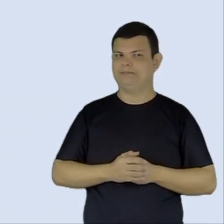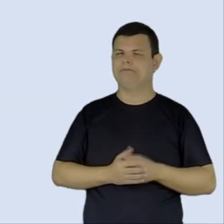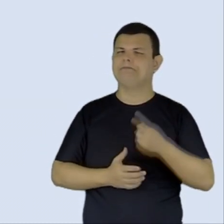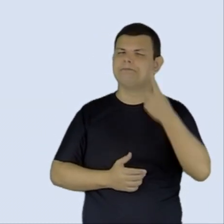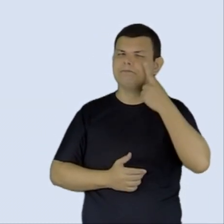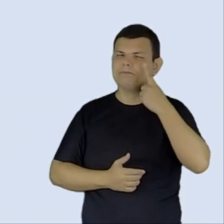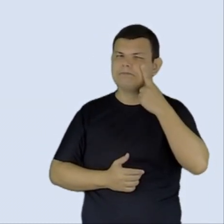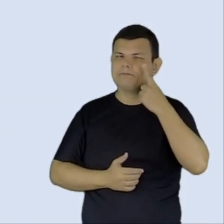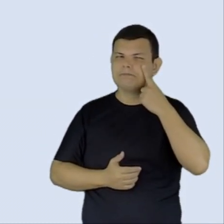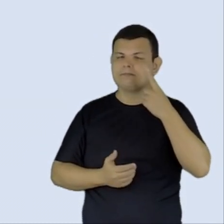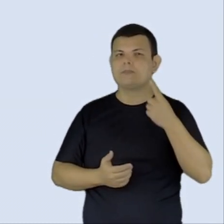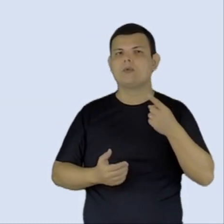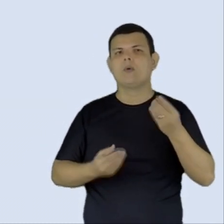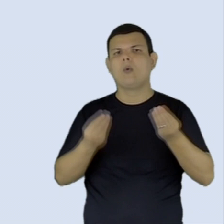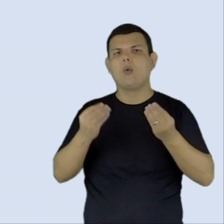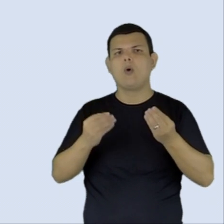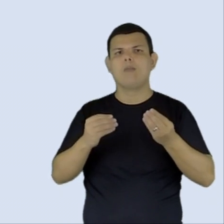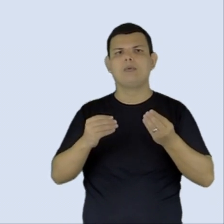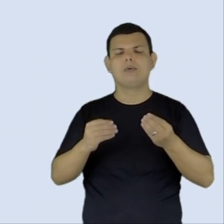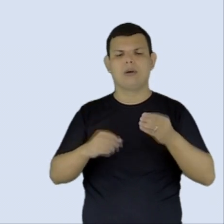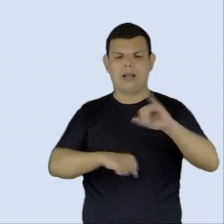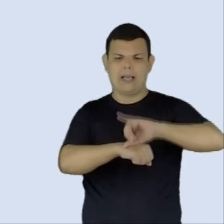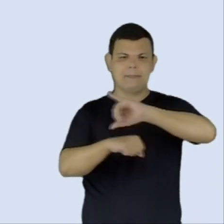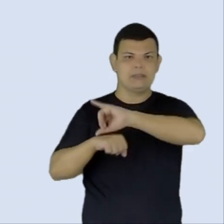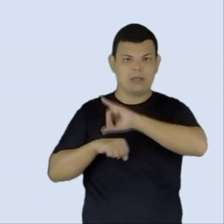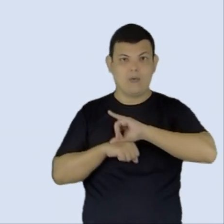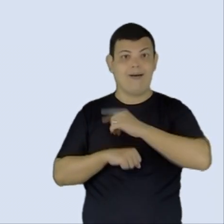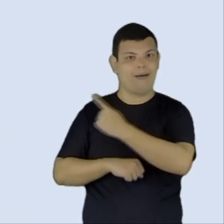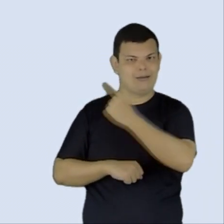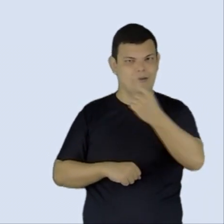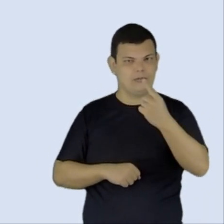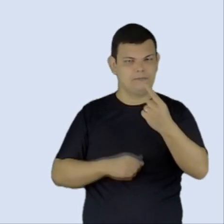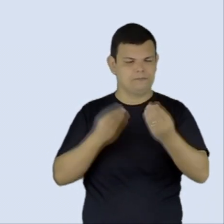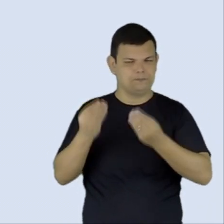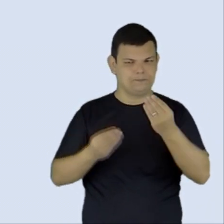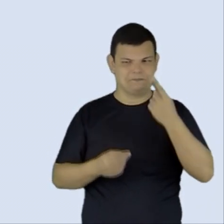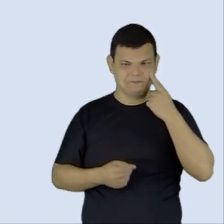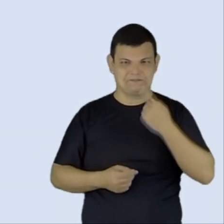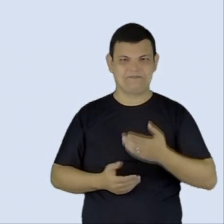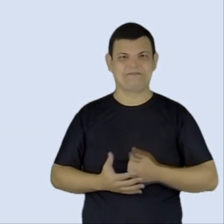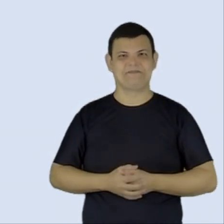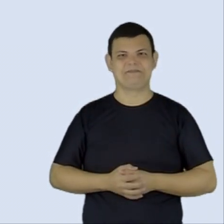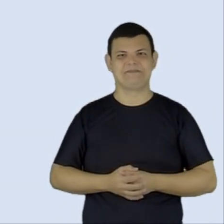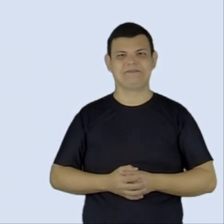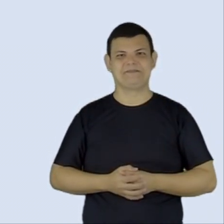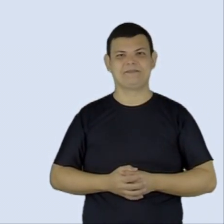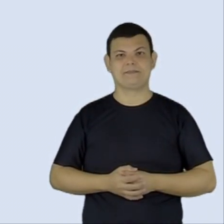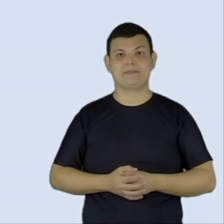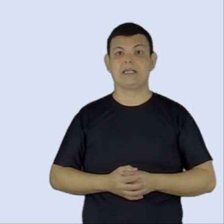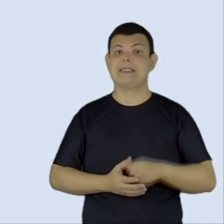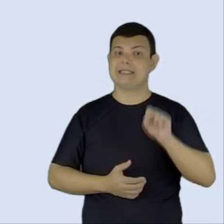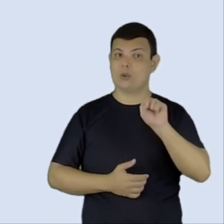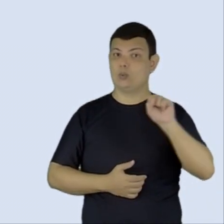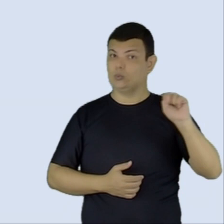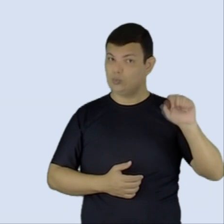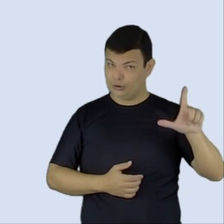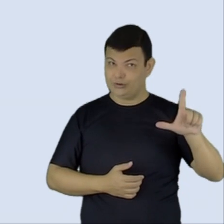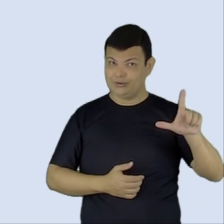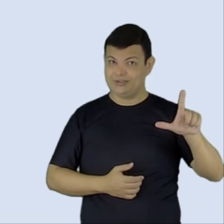revisar agora as capitais da região Nordeste, tá bom? Olha só, São Luís,